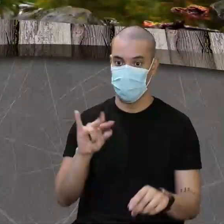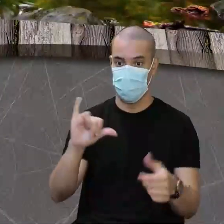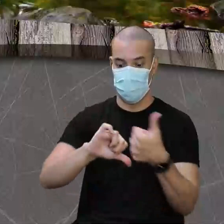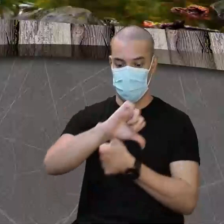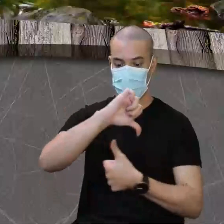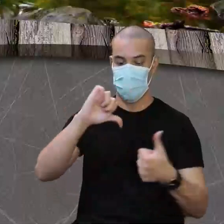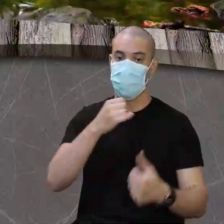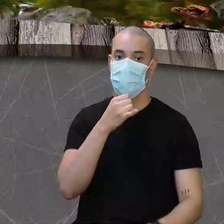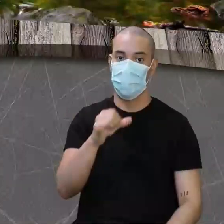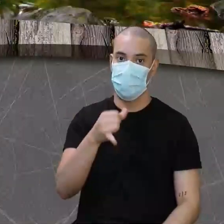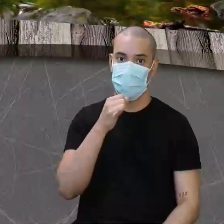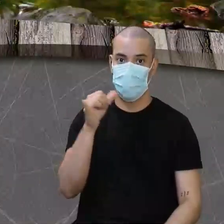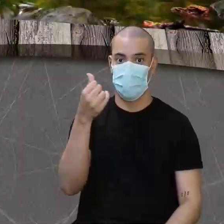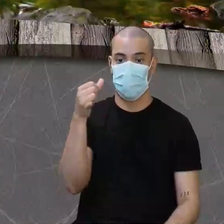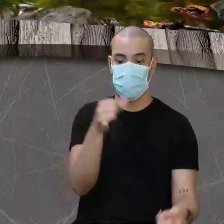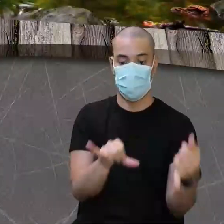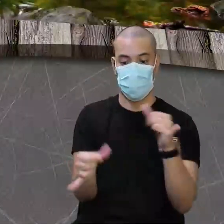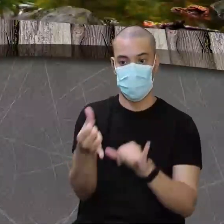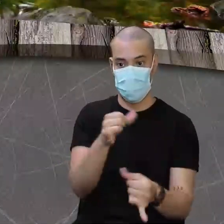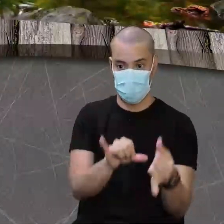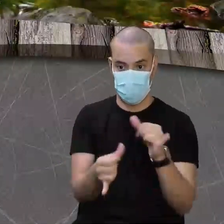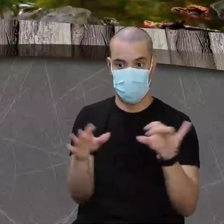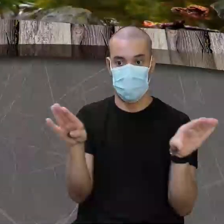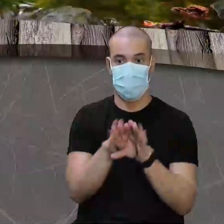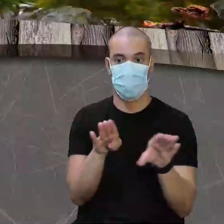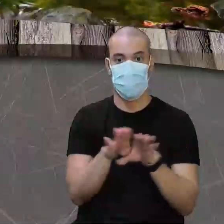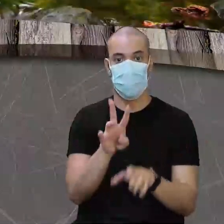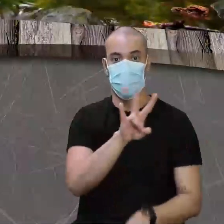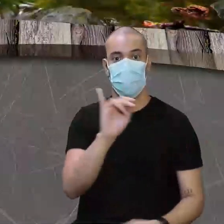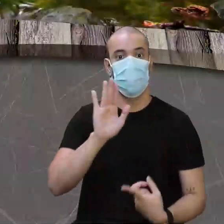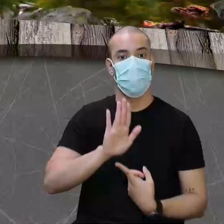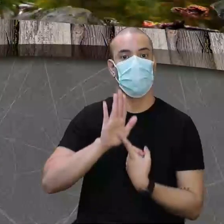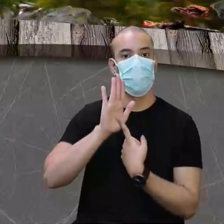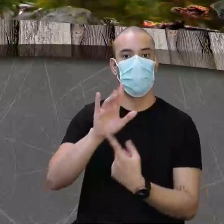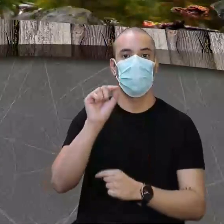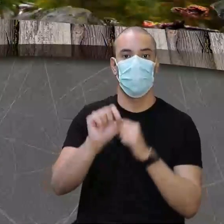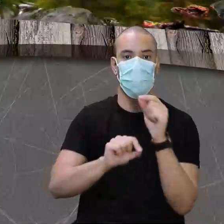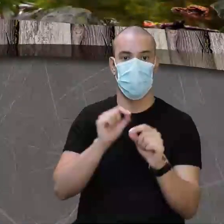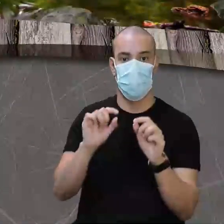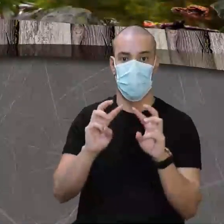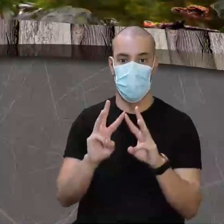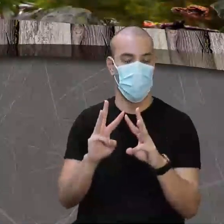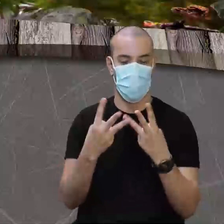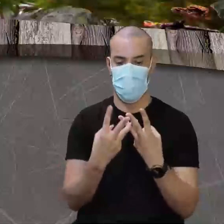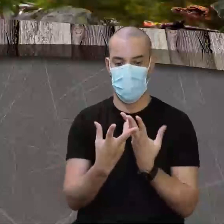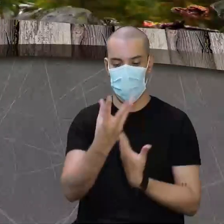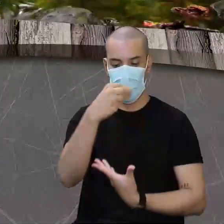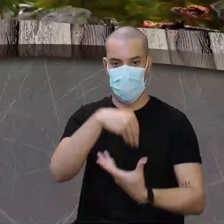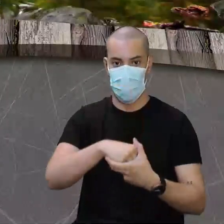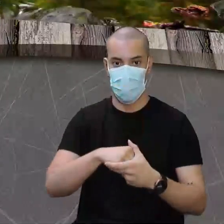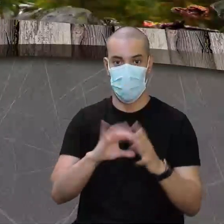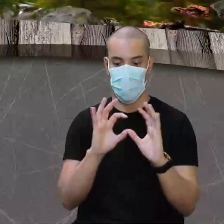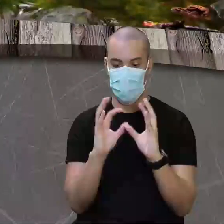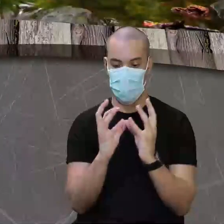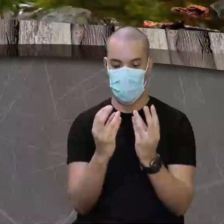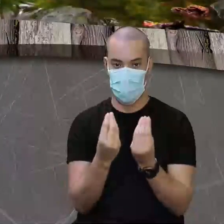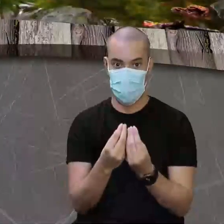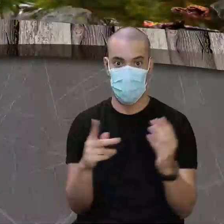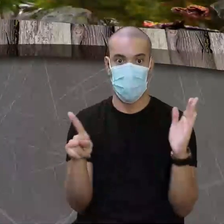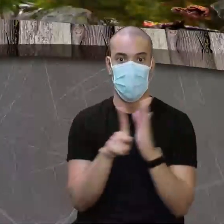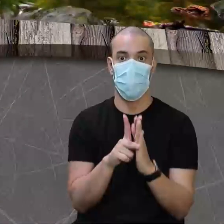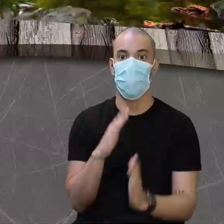em energia química e vão transformar em molécula orgânica, que é a glicose.